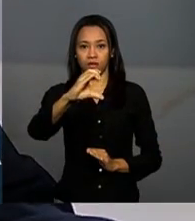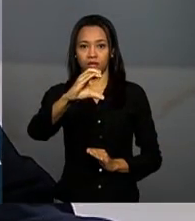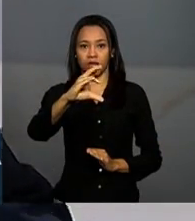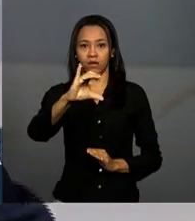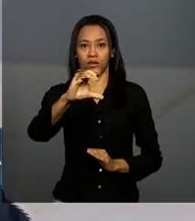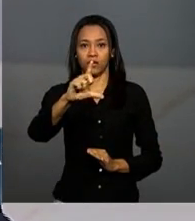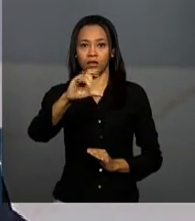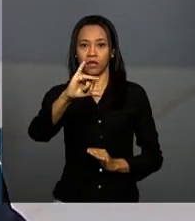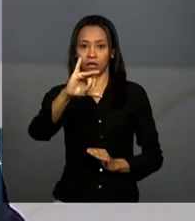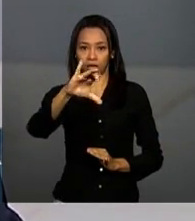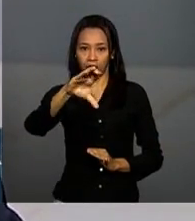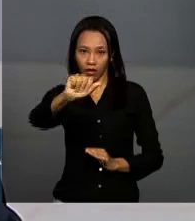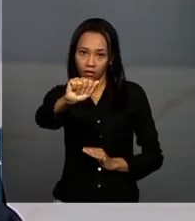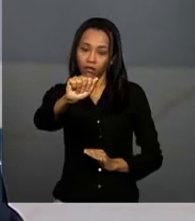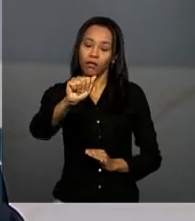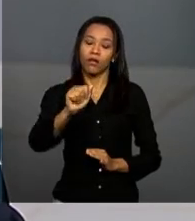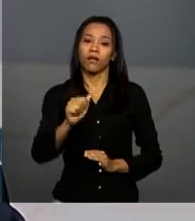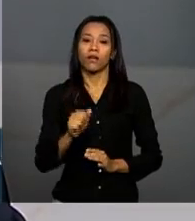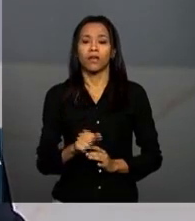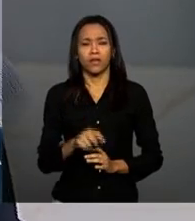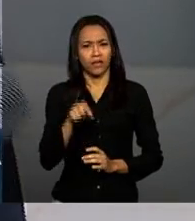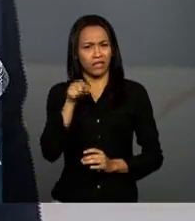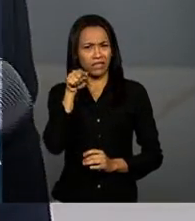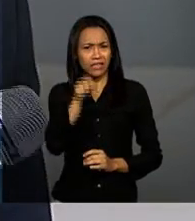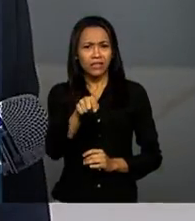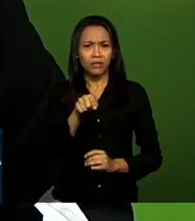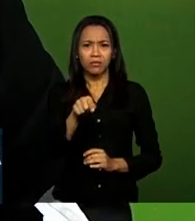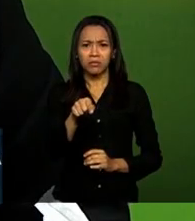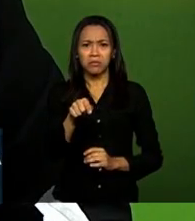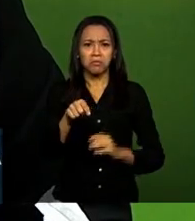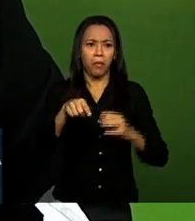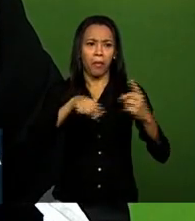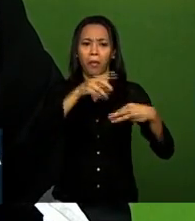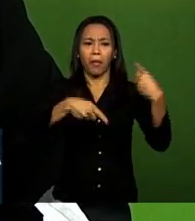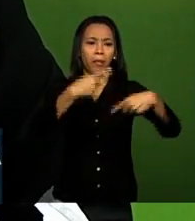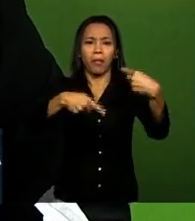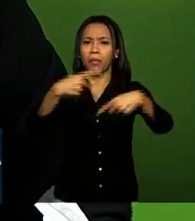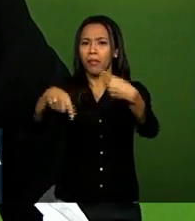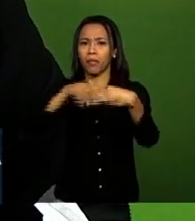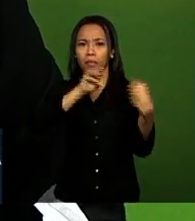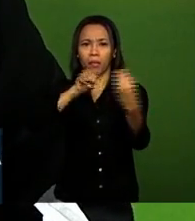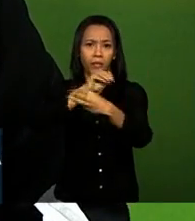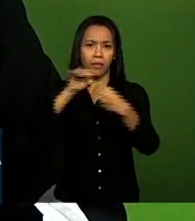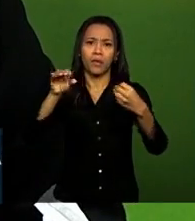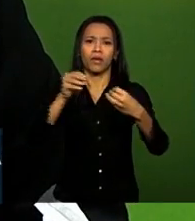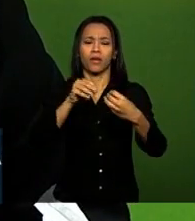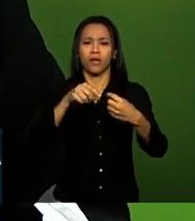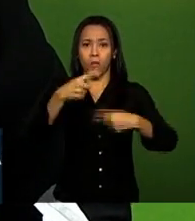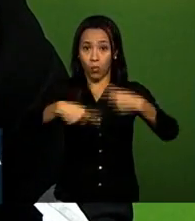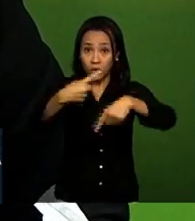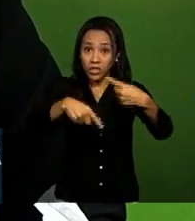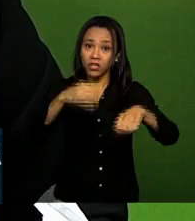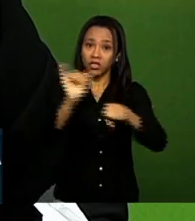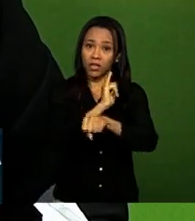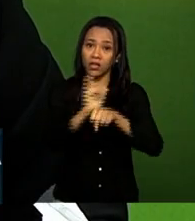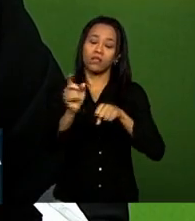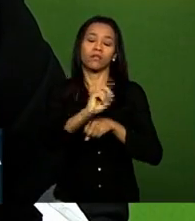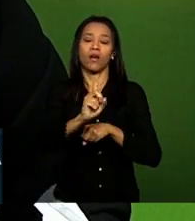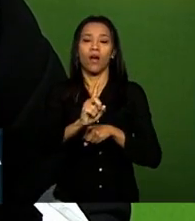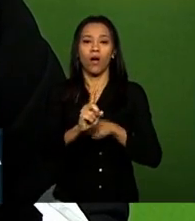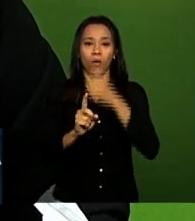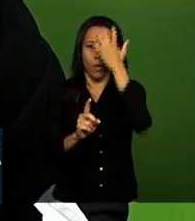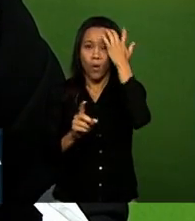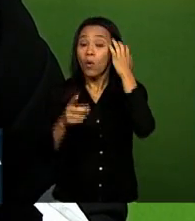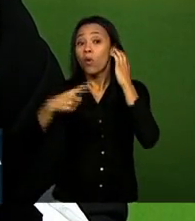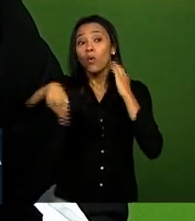políticas só só Desculpa Isso não é nenhum debate político ou estratégico é claro que não os governos nosso governo